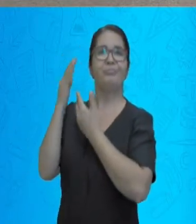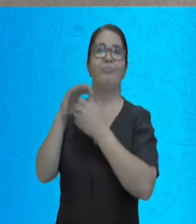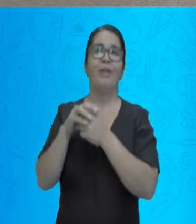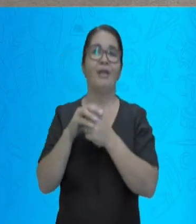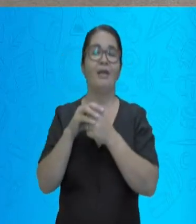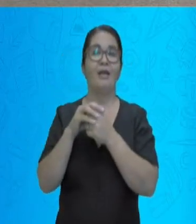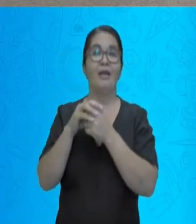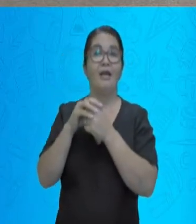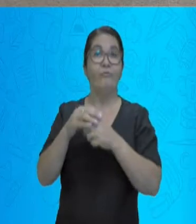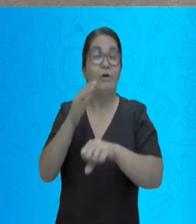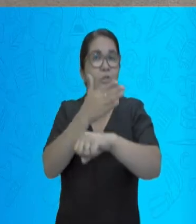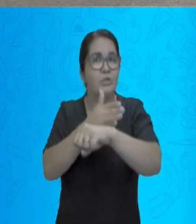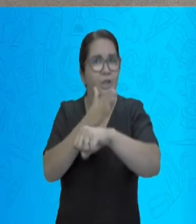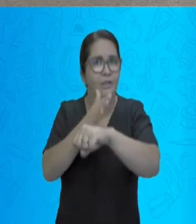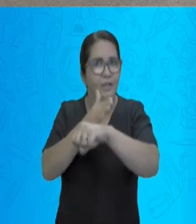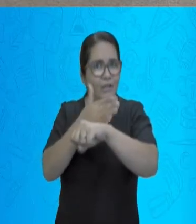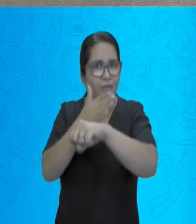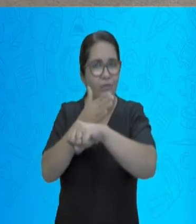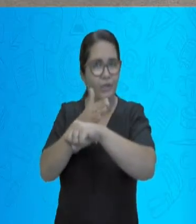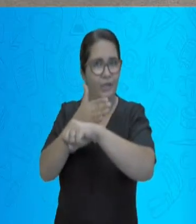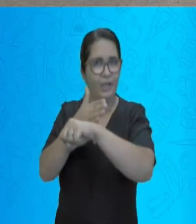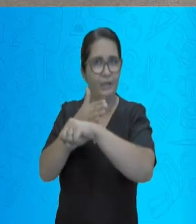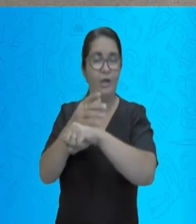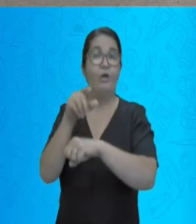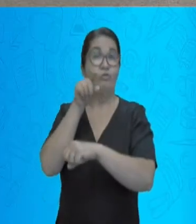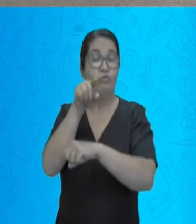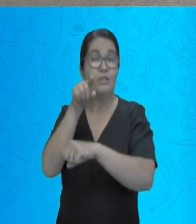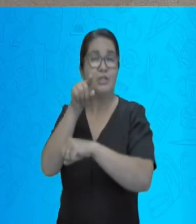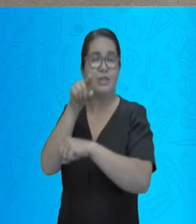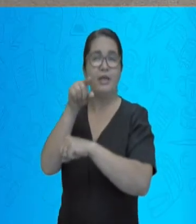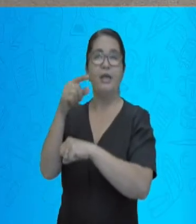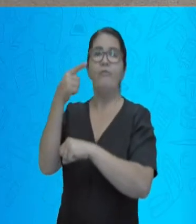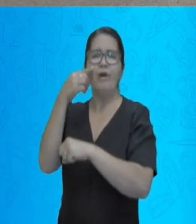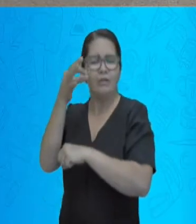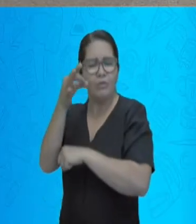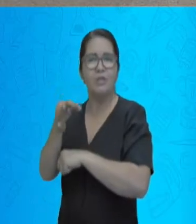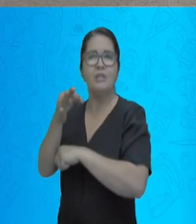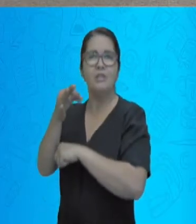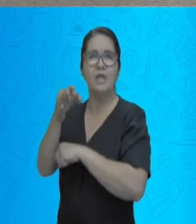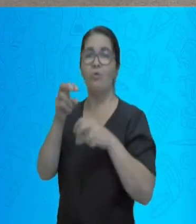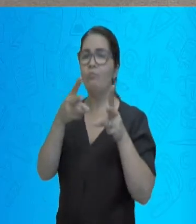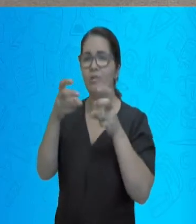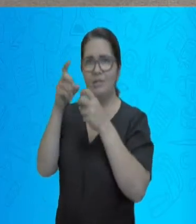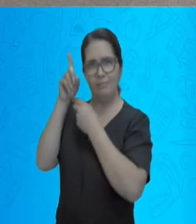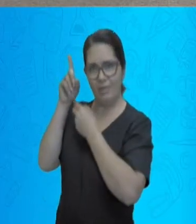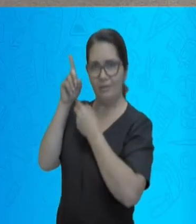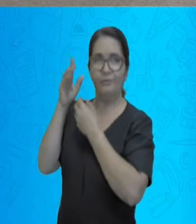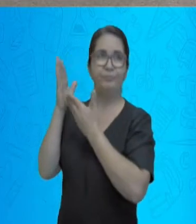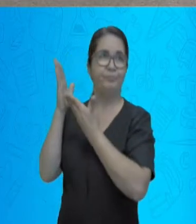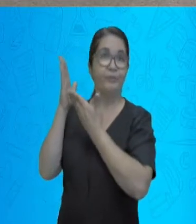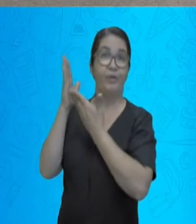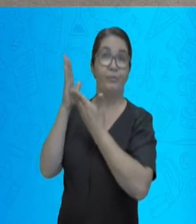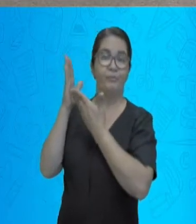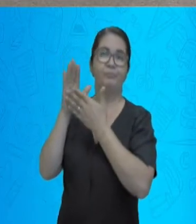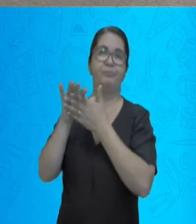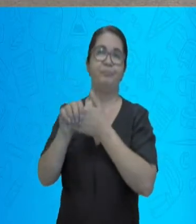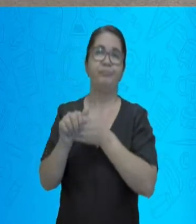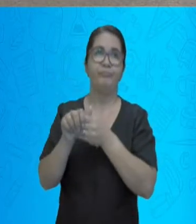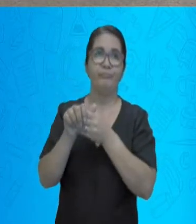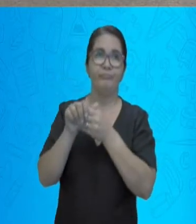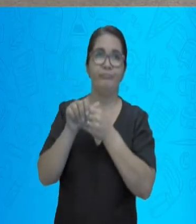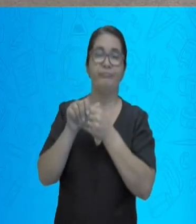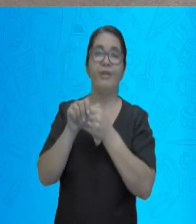um treino. Eu vou falando e vocês vão repetindo. As palavras que eu falar, tentem dar ênfase na primeira